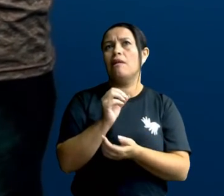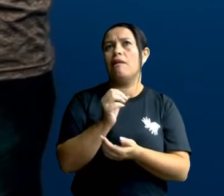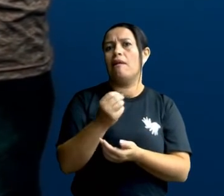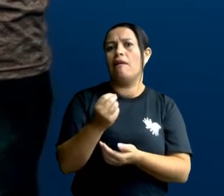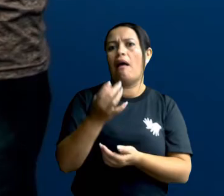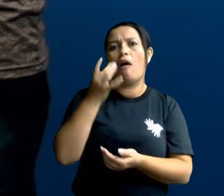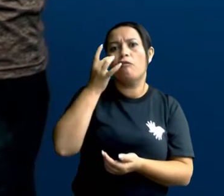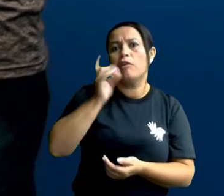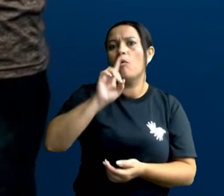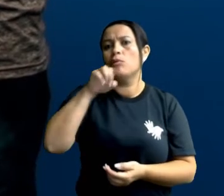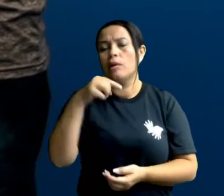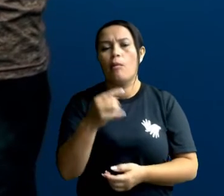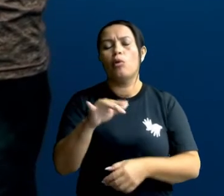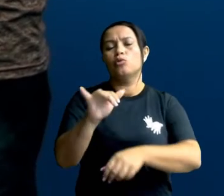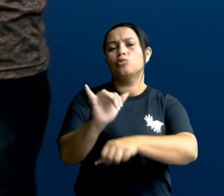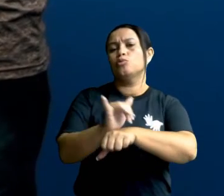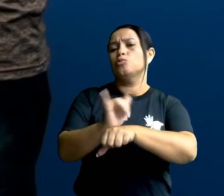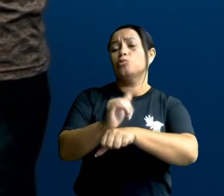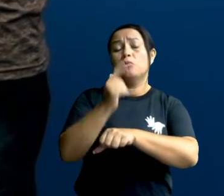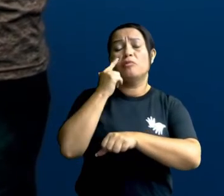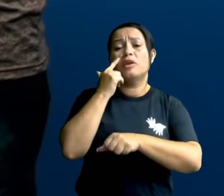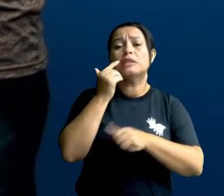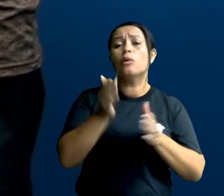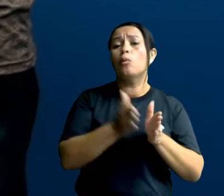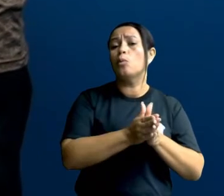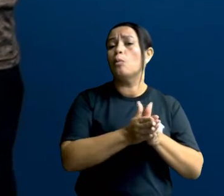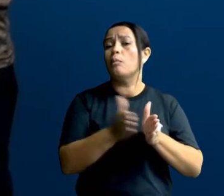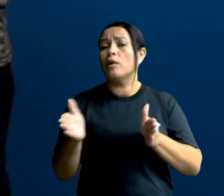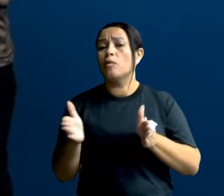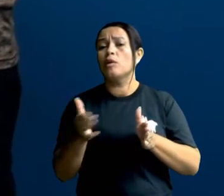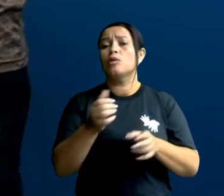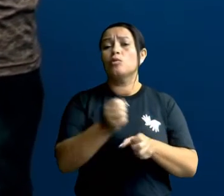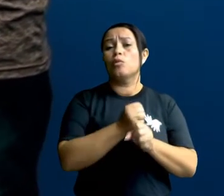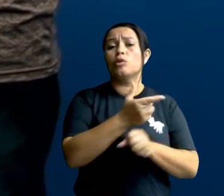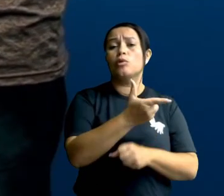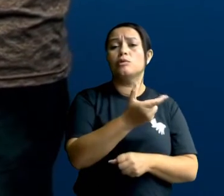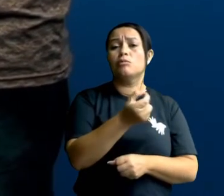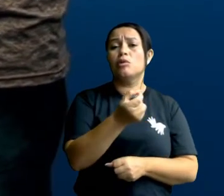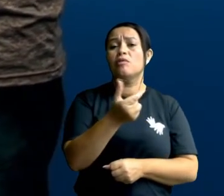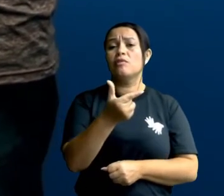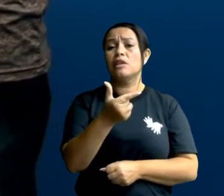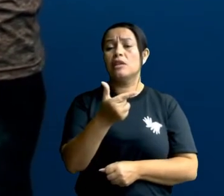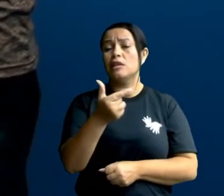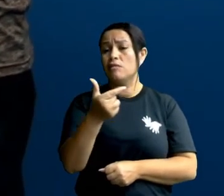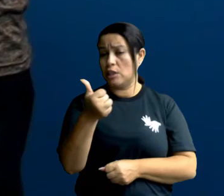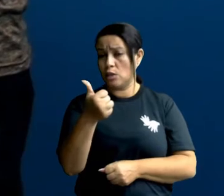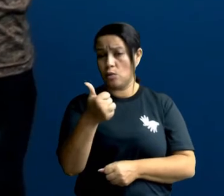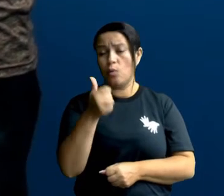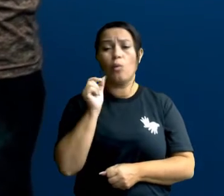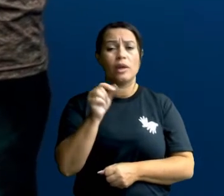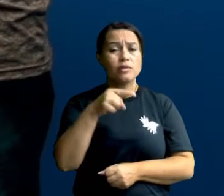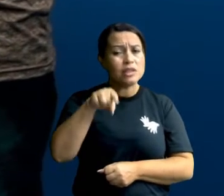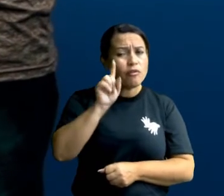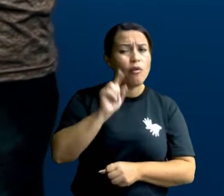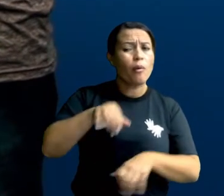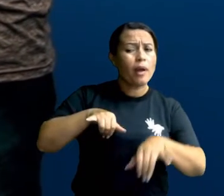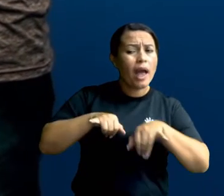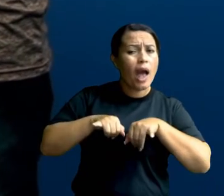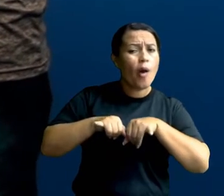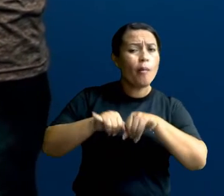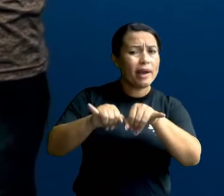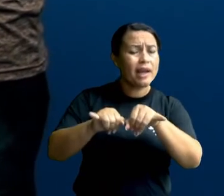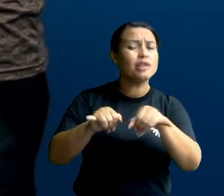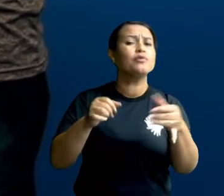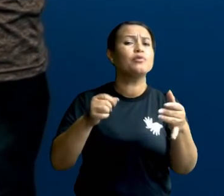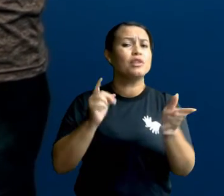vai ver no YouTube, né, posteriormente, nesse período, né, que nós vemos esse ano de 2021, se você foi ao mercado,